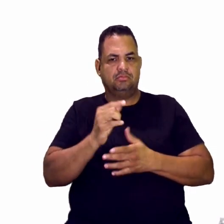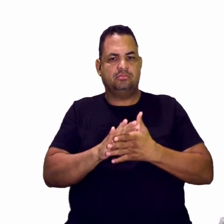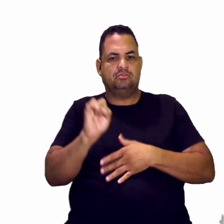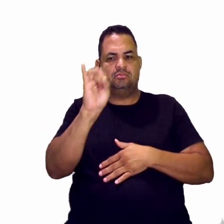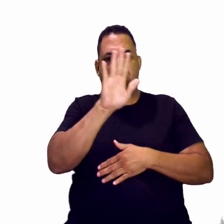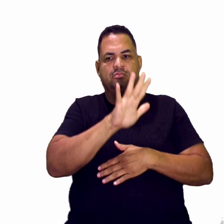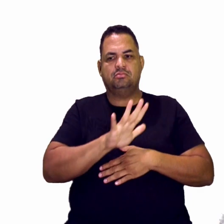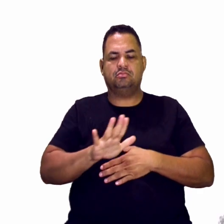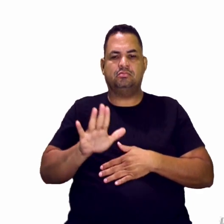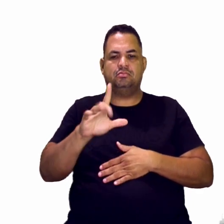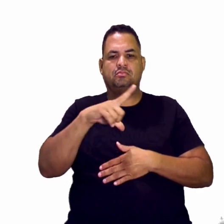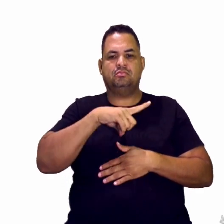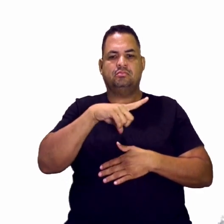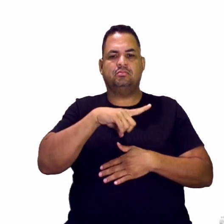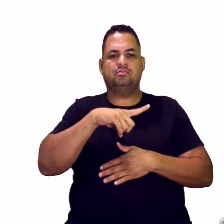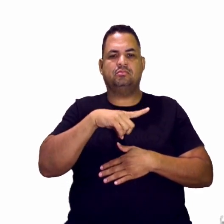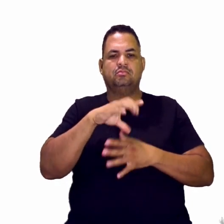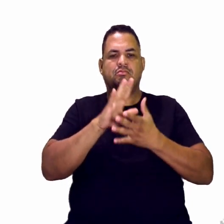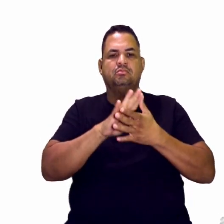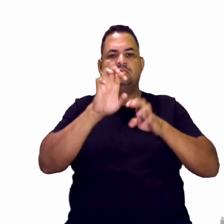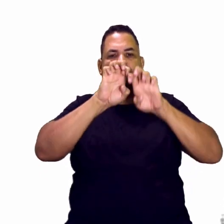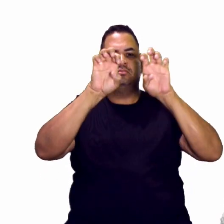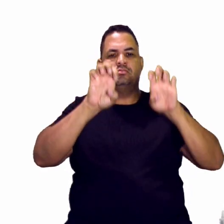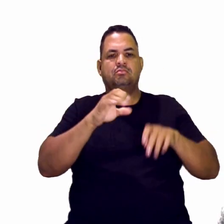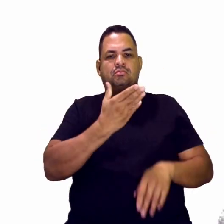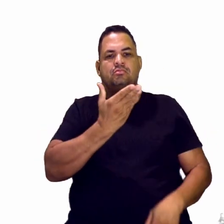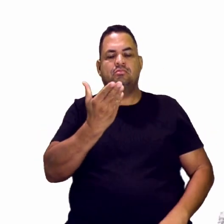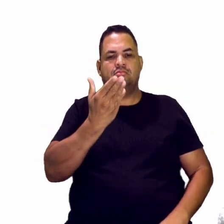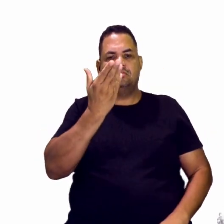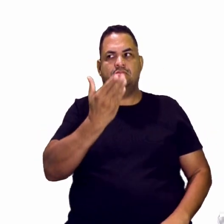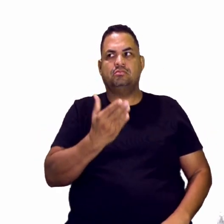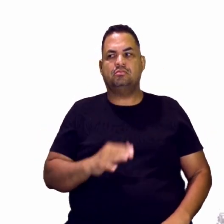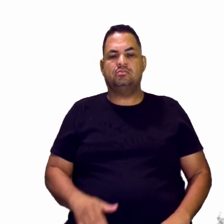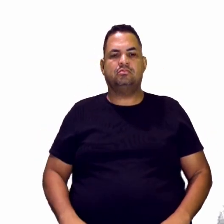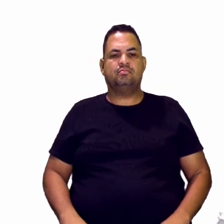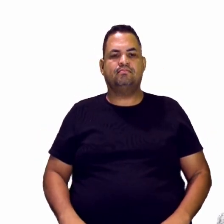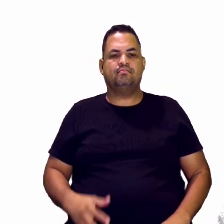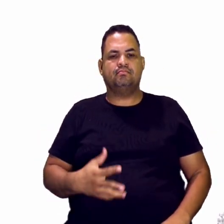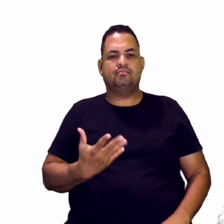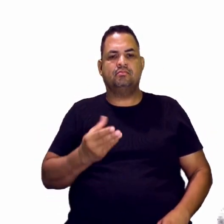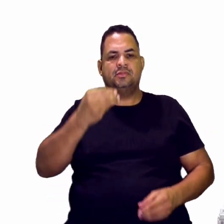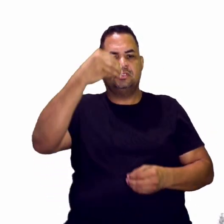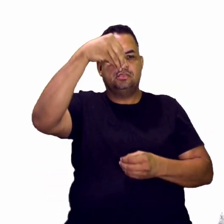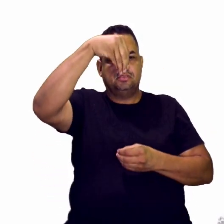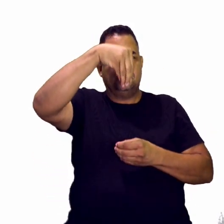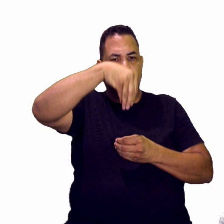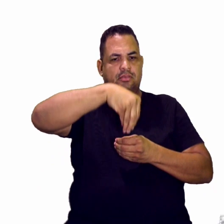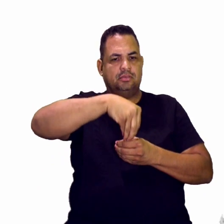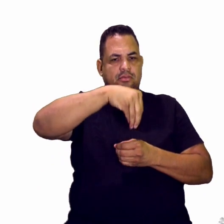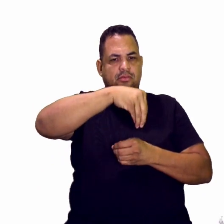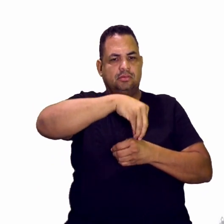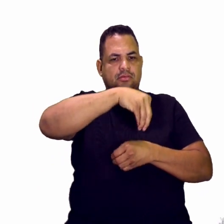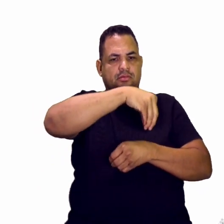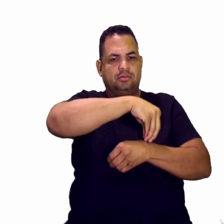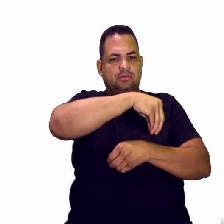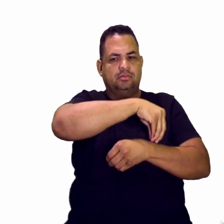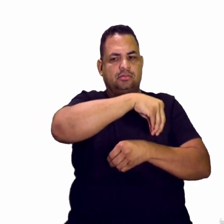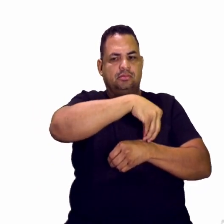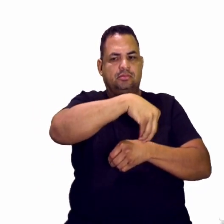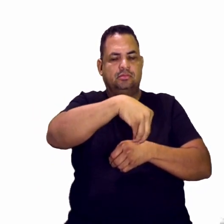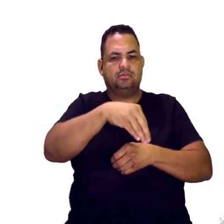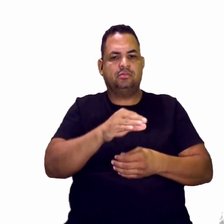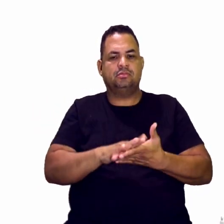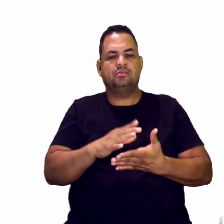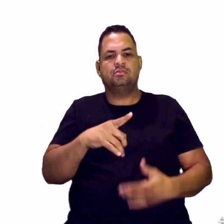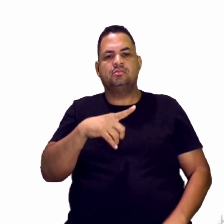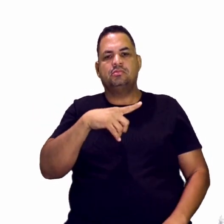imagem que existem algumas estruturas, né, presentes, elas como se elas estivessem plantadas na membrana. Você